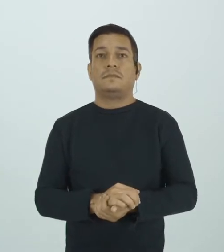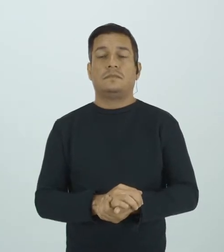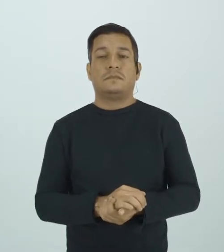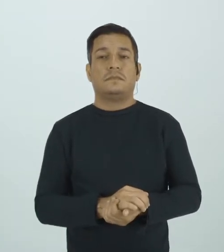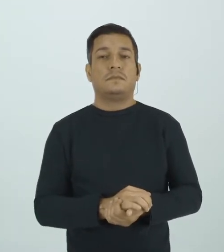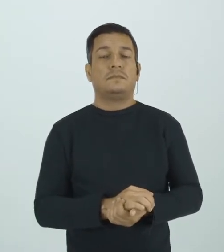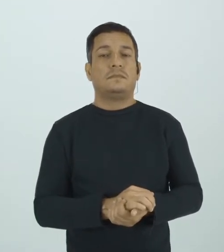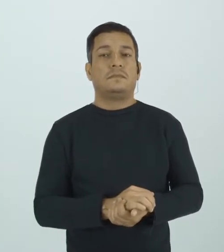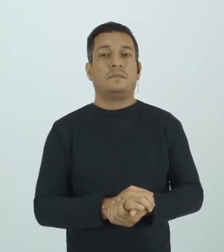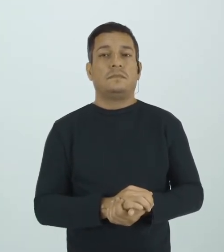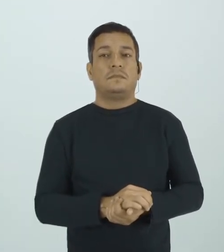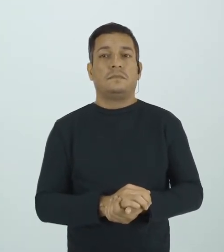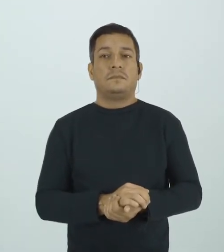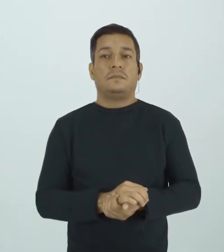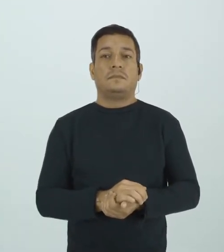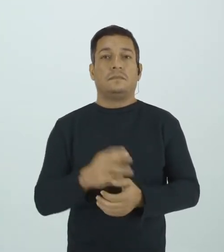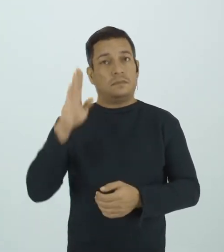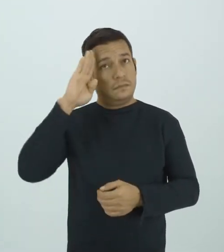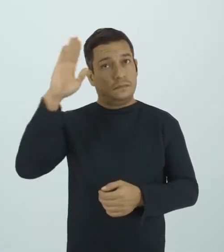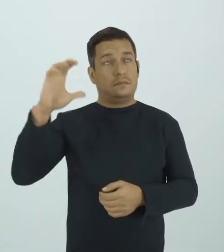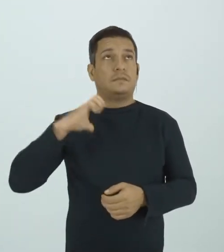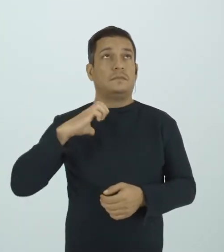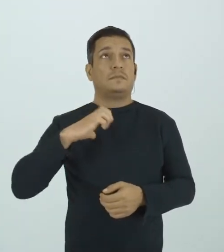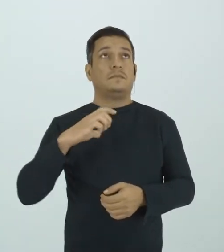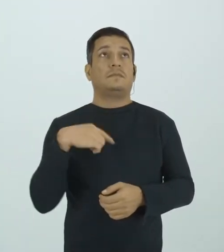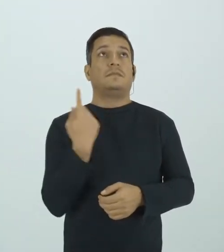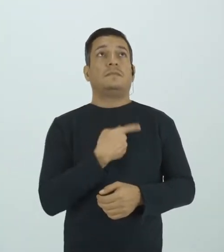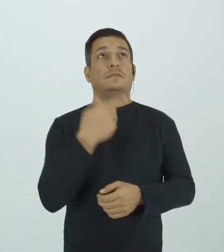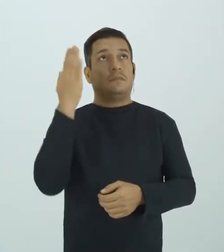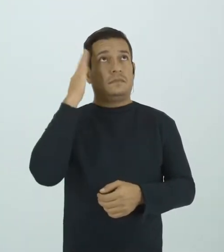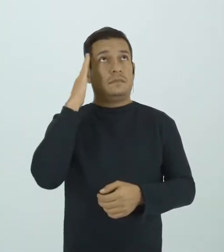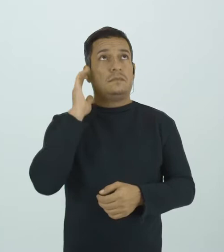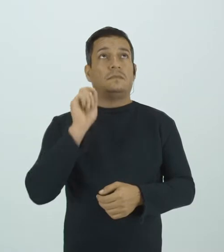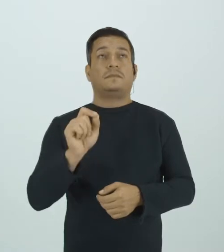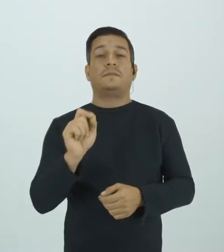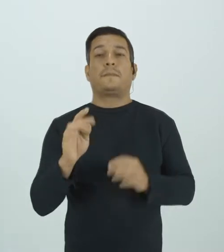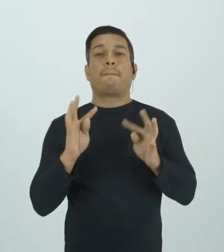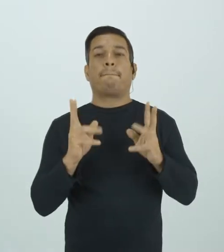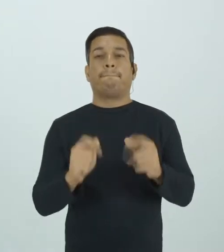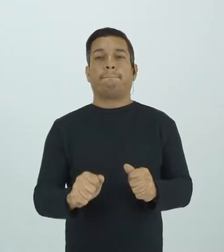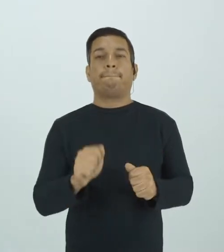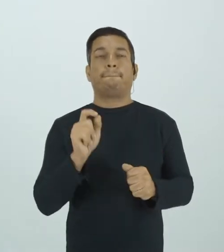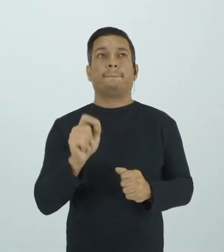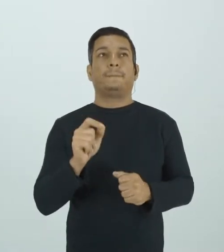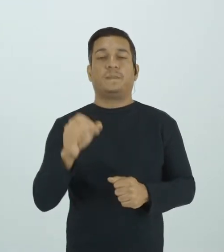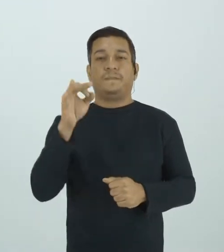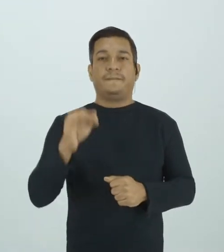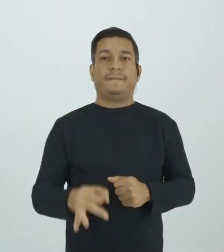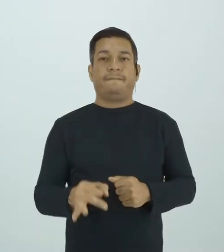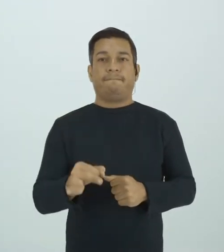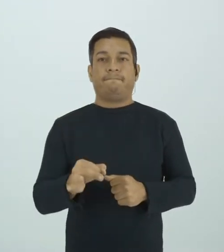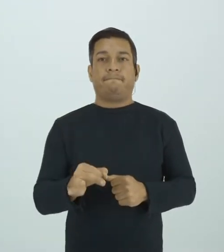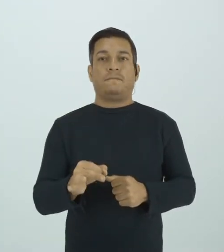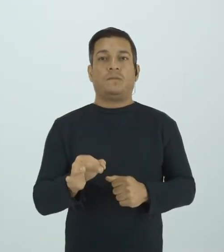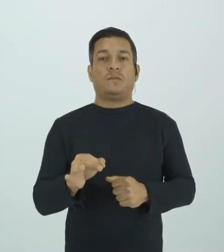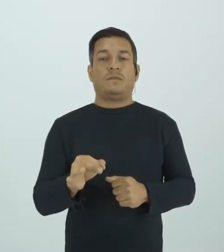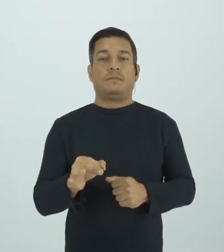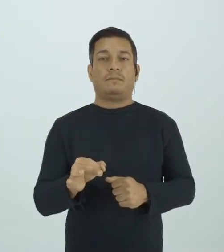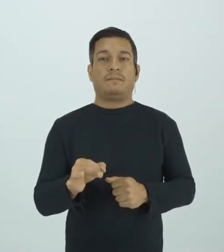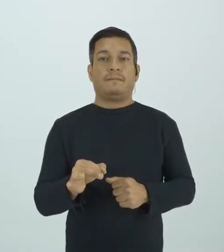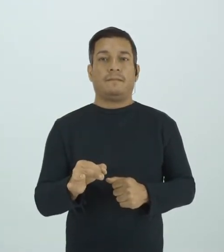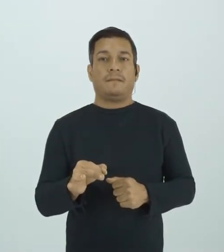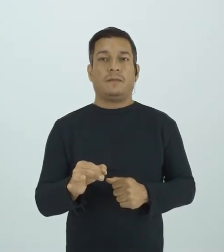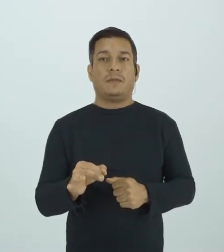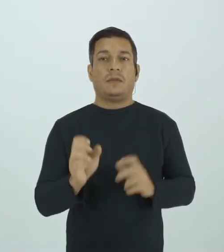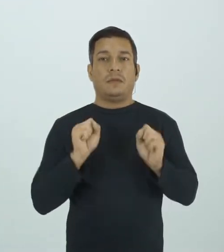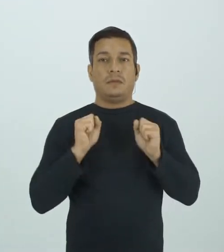Vamos lá. O princípio ético a gente sabe que é o quê? É tudo aquilo que é certo, tudo que o